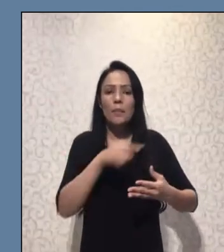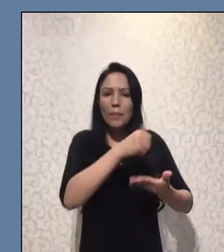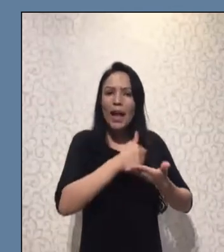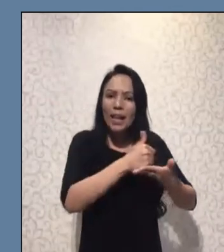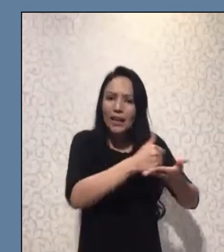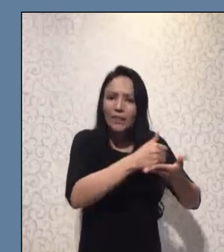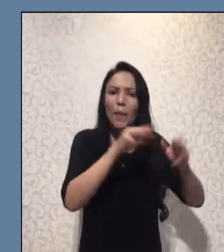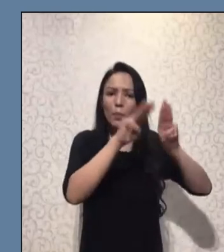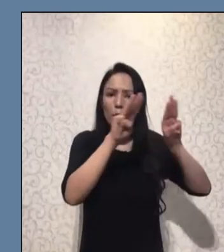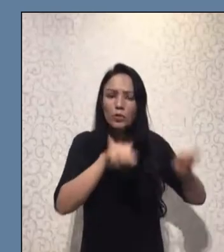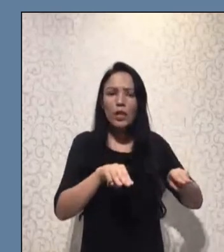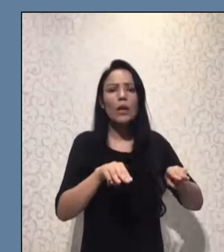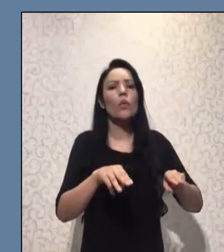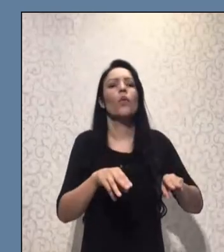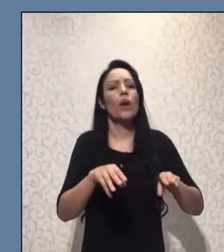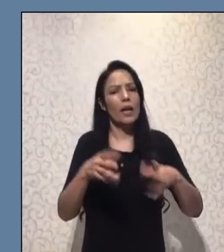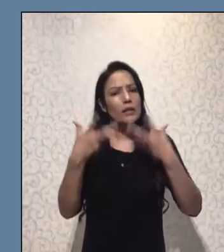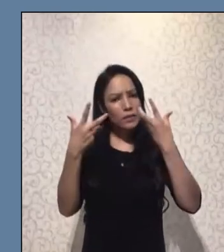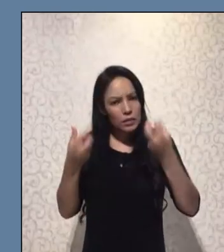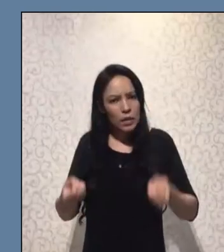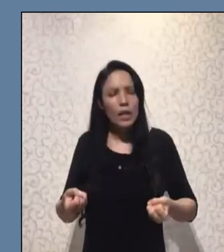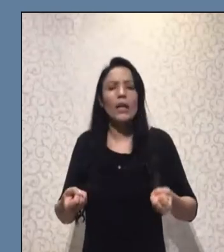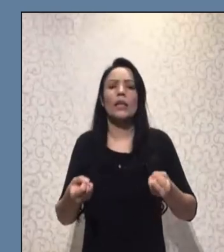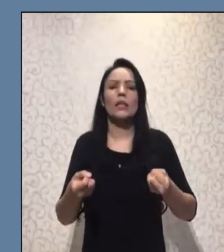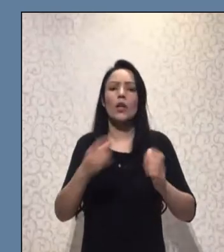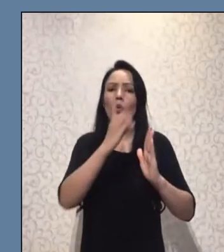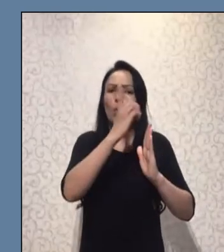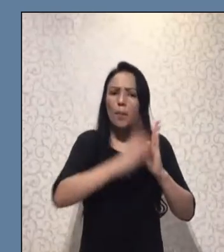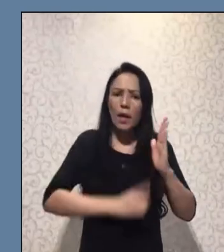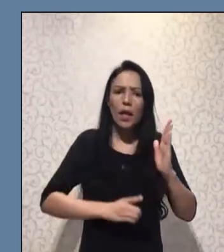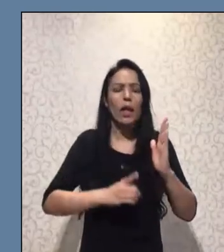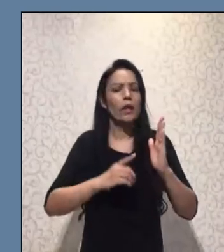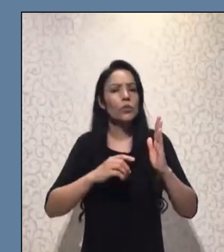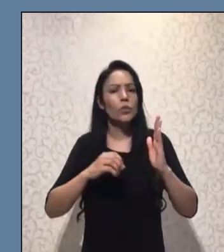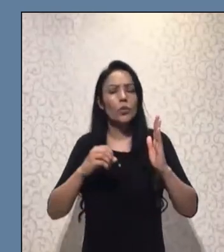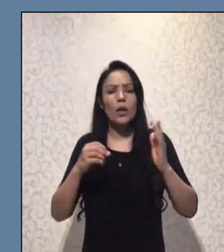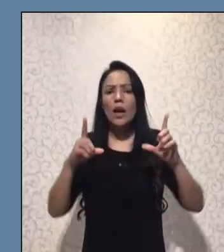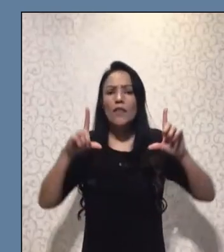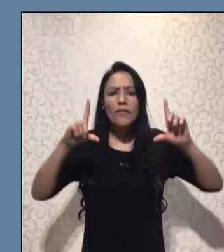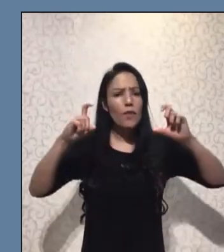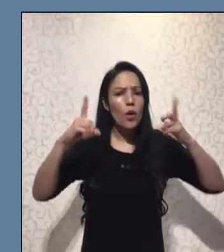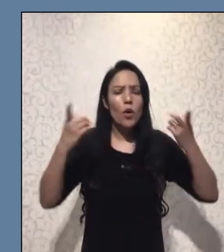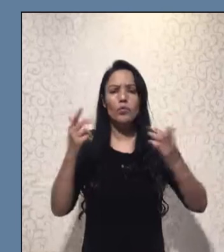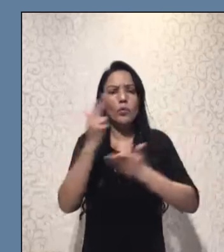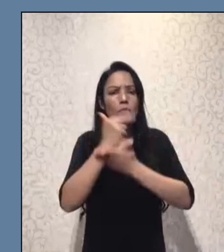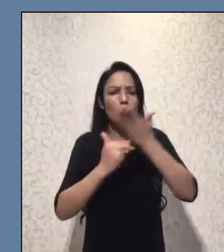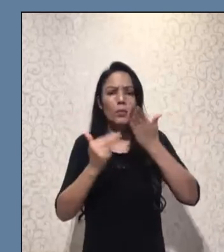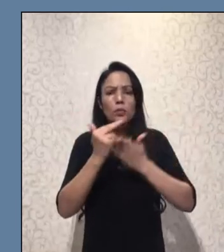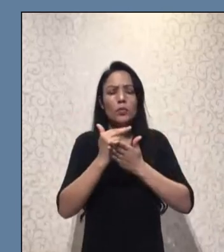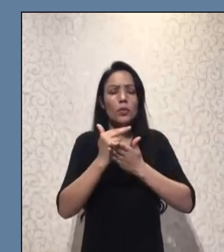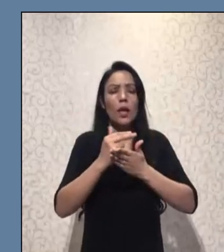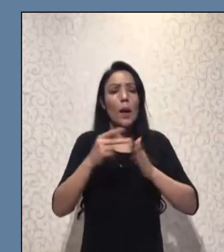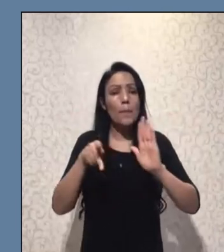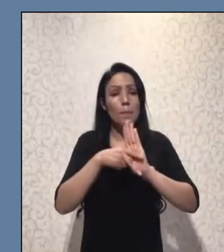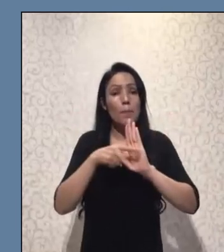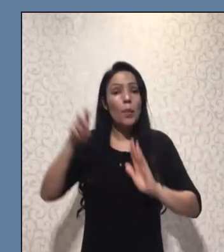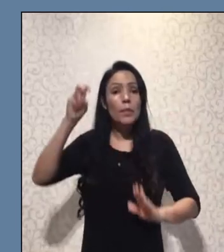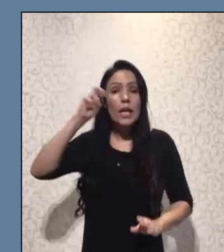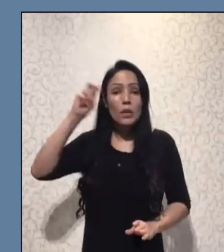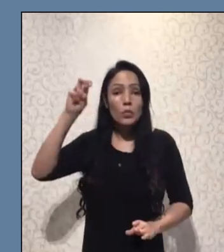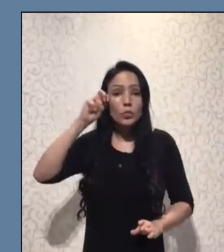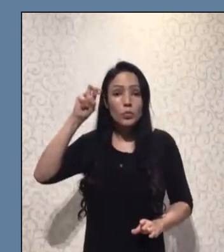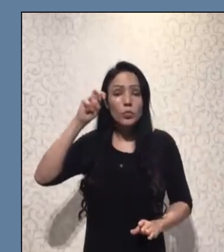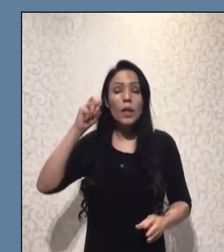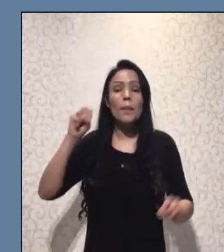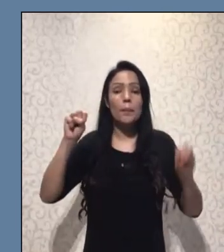documentos, imagens, que podem ser mobilizados pelas pesquisas de cultura material, abrir, né, e